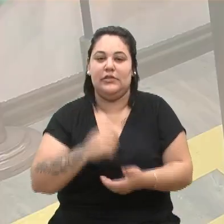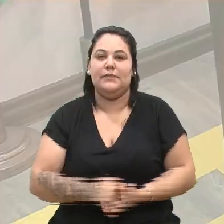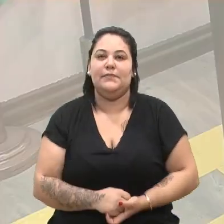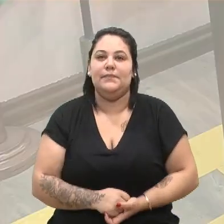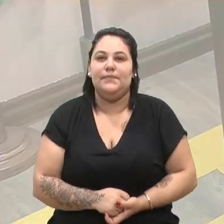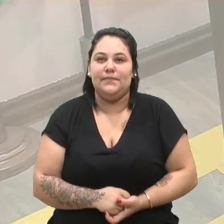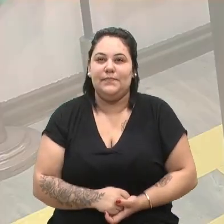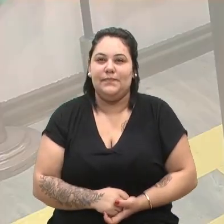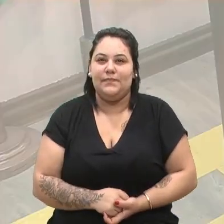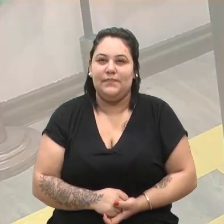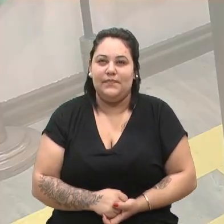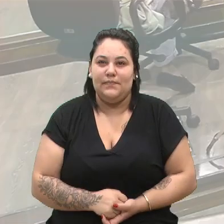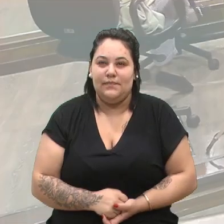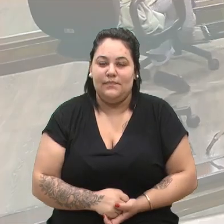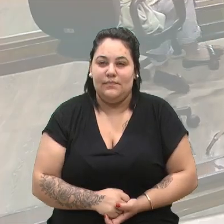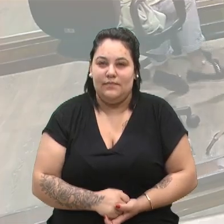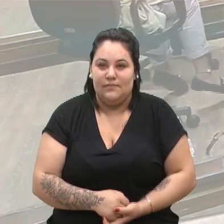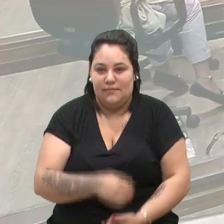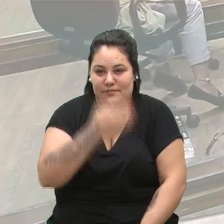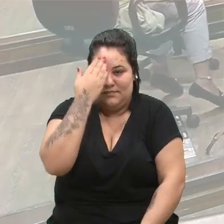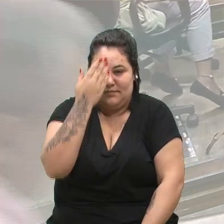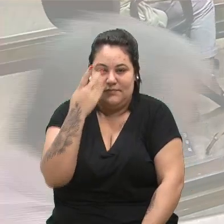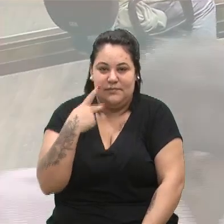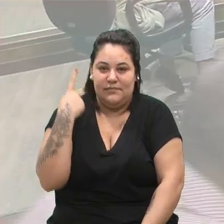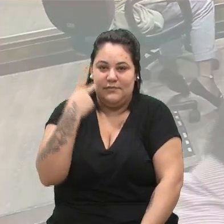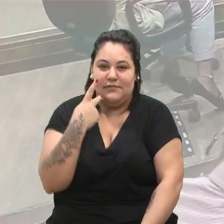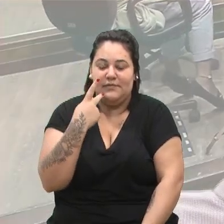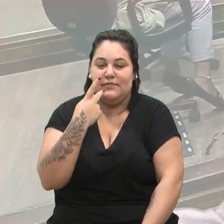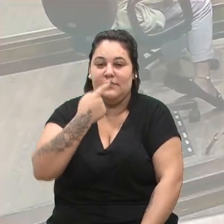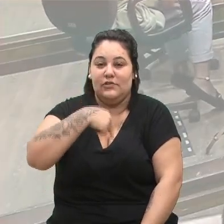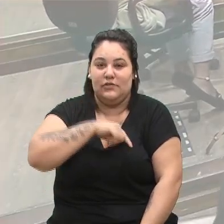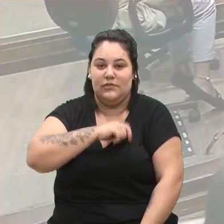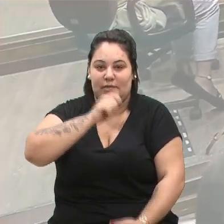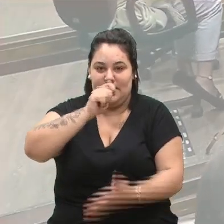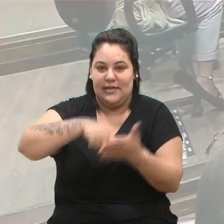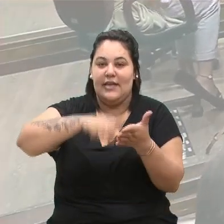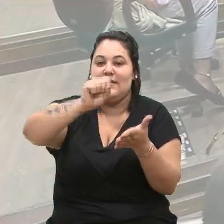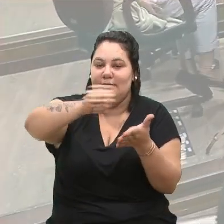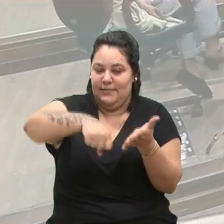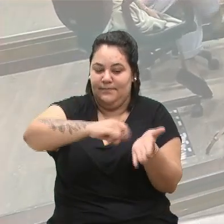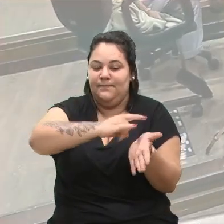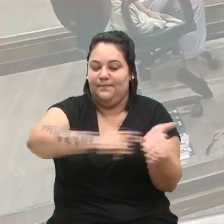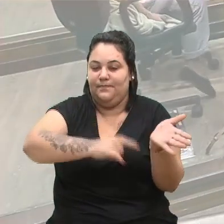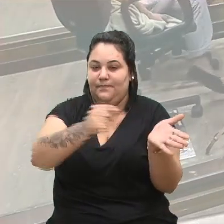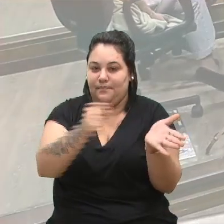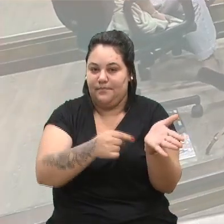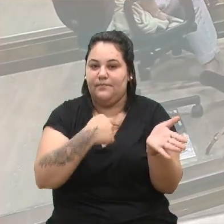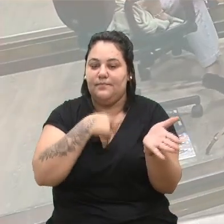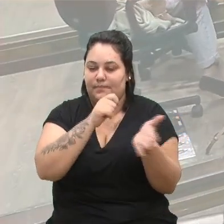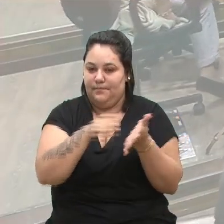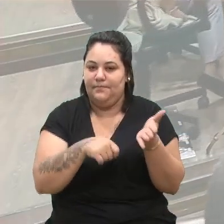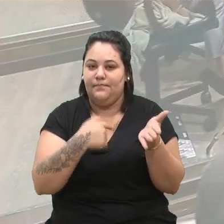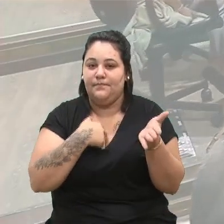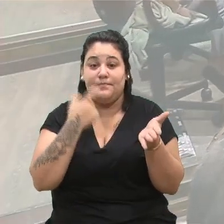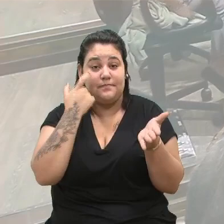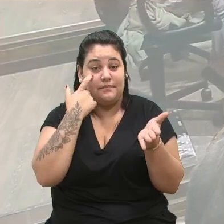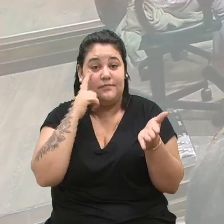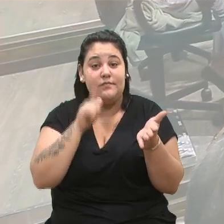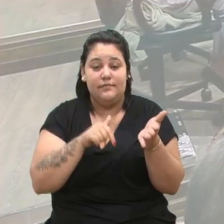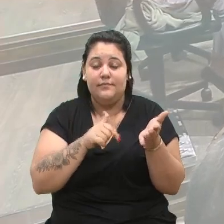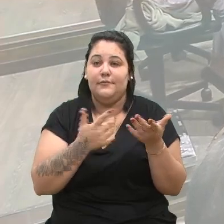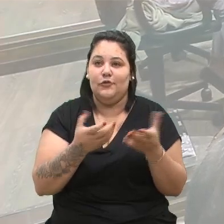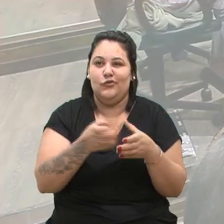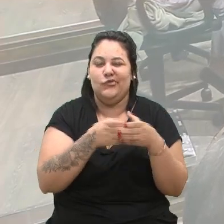Gil. Obrigado, vereador. Olha, sim, assinaremos essa moção, e eu vejo que essa é uma categoria